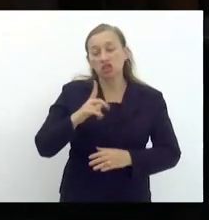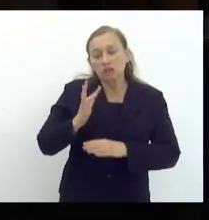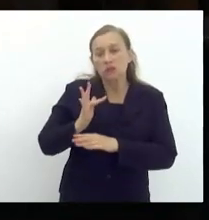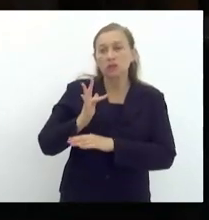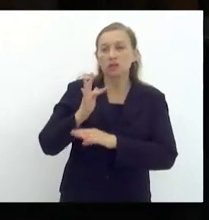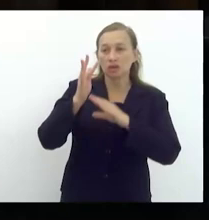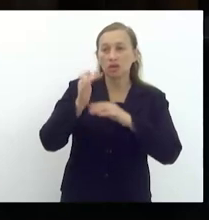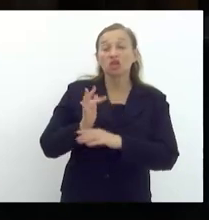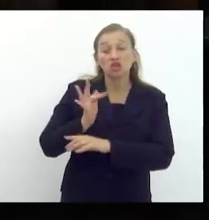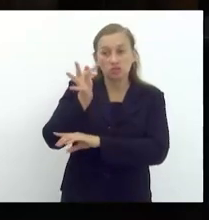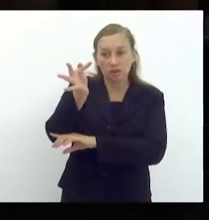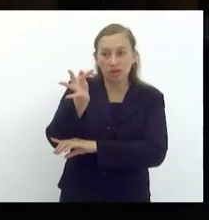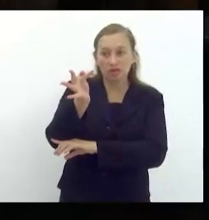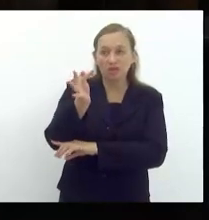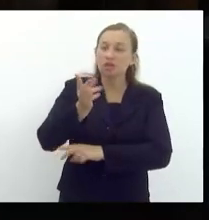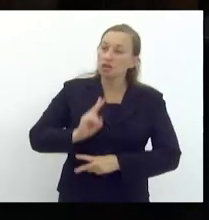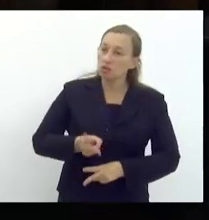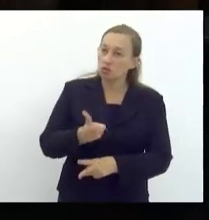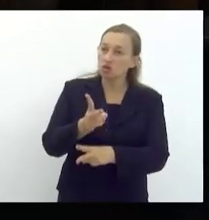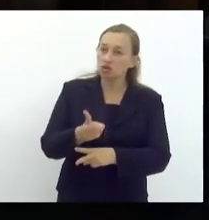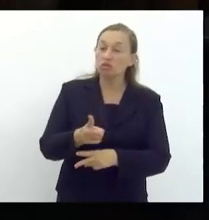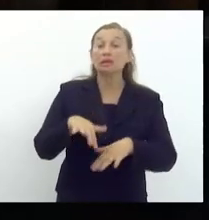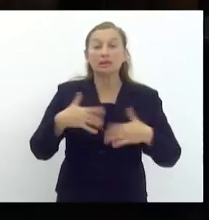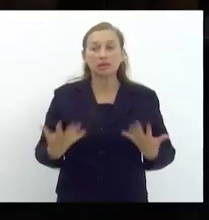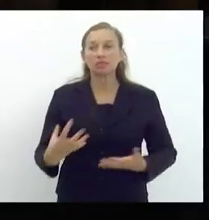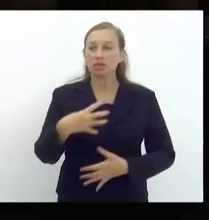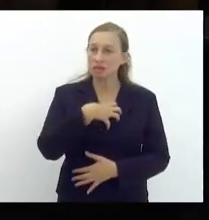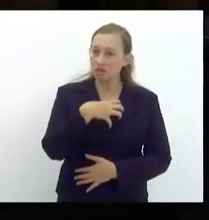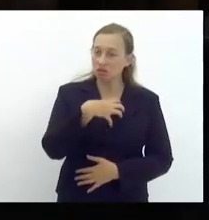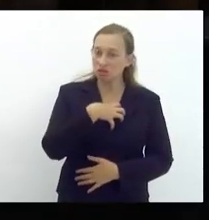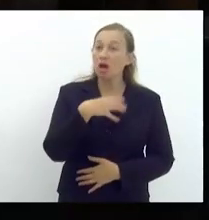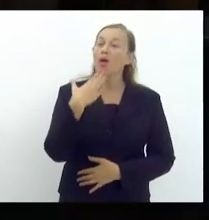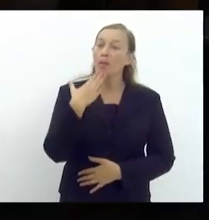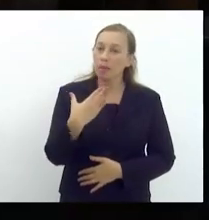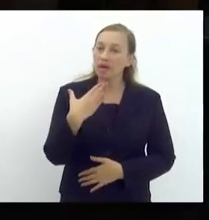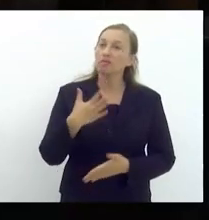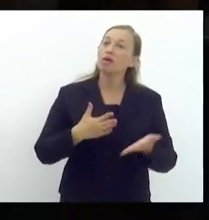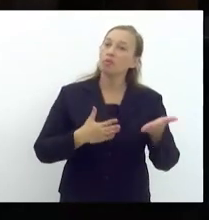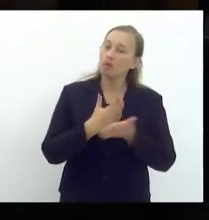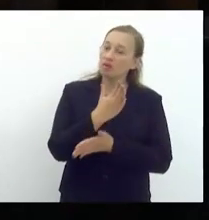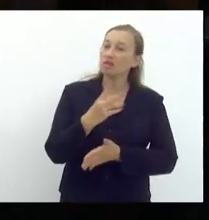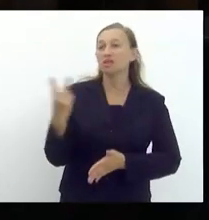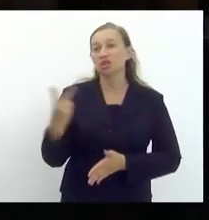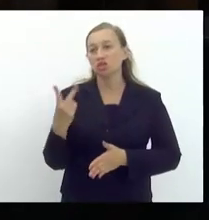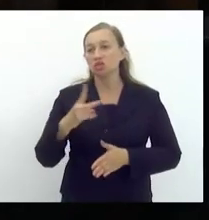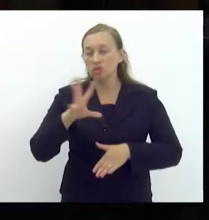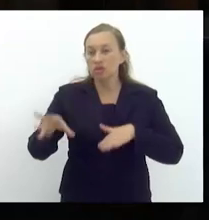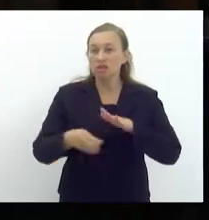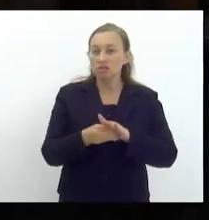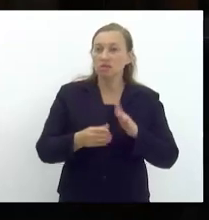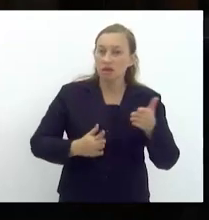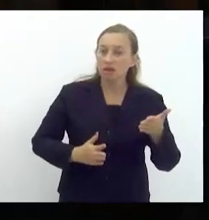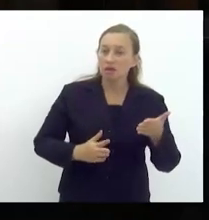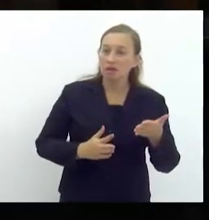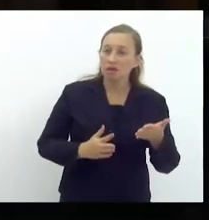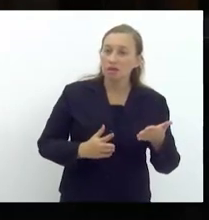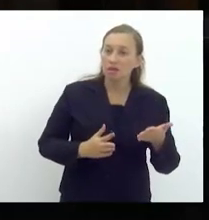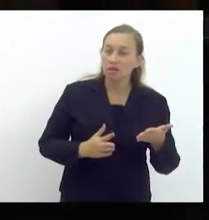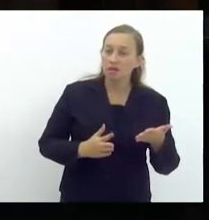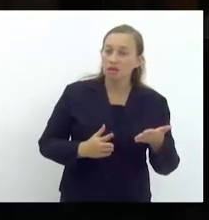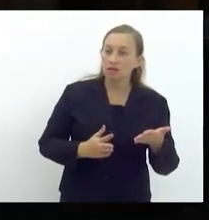que esse programa permanecesse Então nesse sentido peço a aprovação das duas emendas aprovadas é